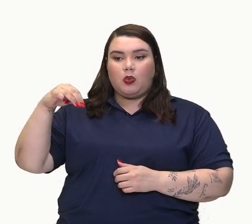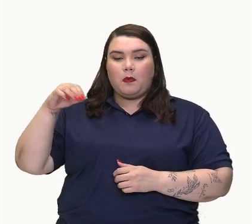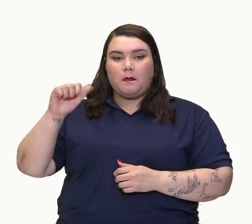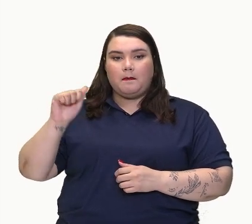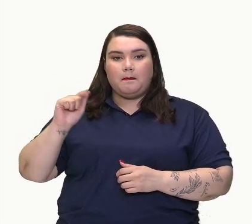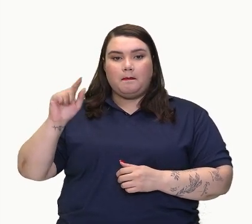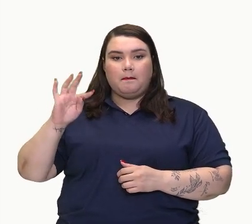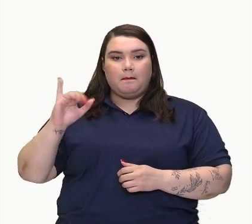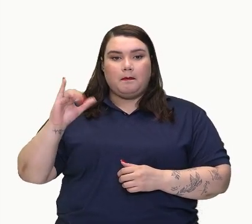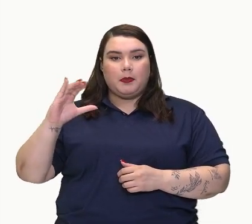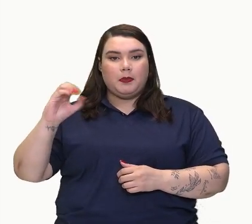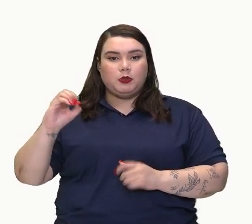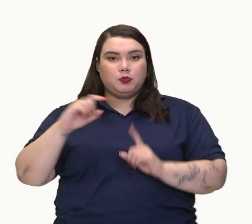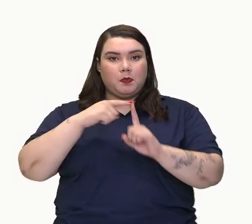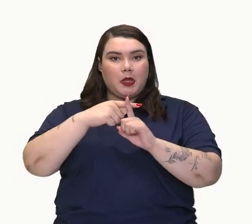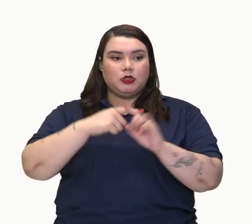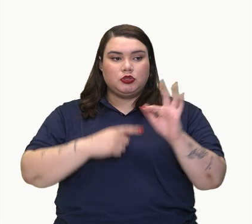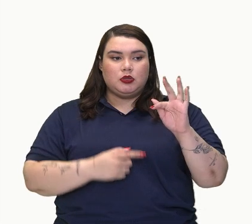hidrocarbonetos, ou seja,